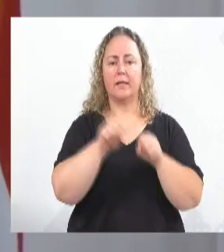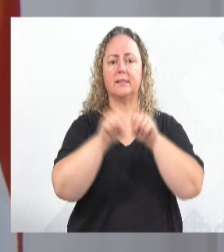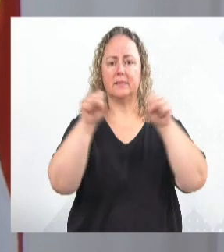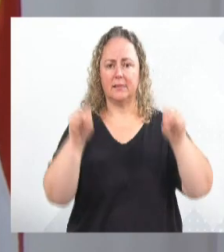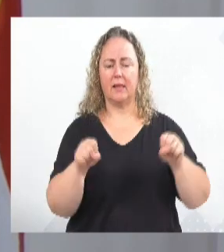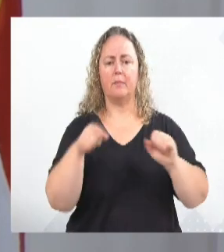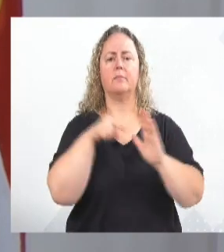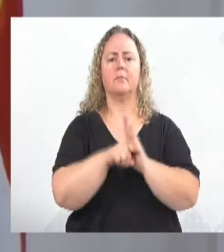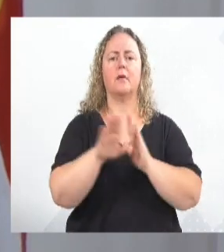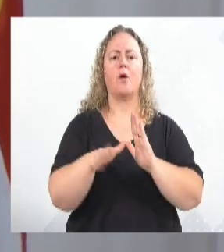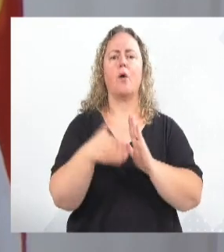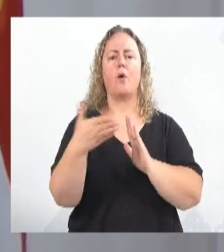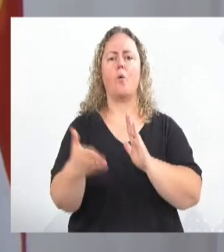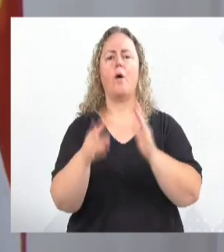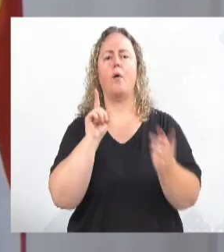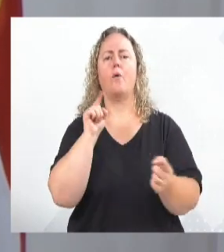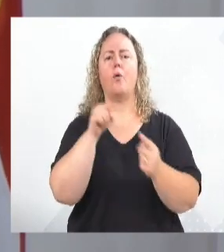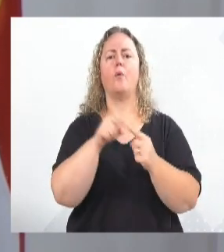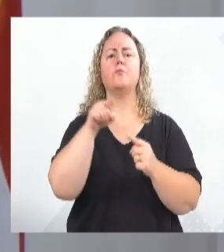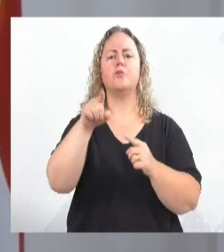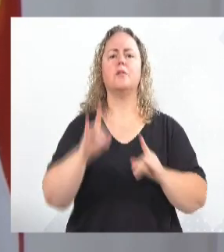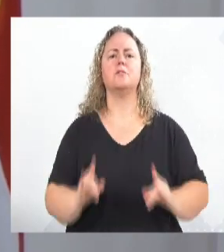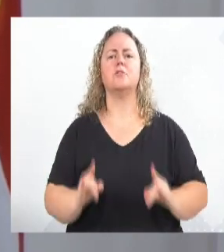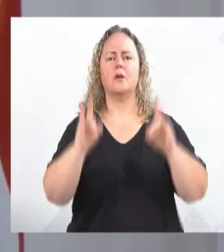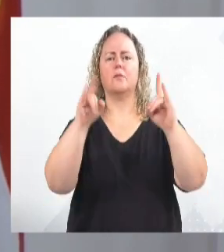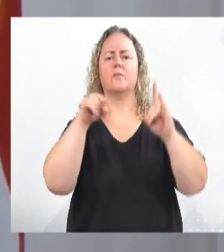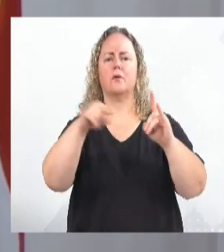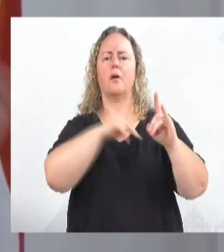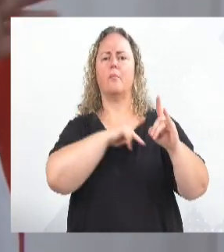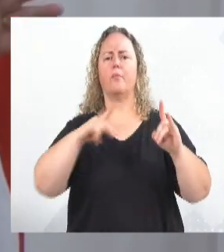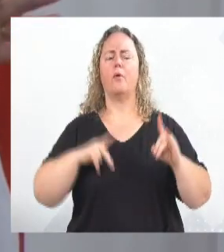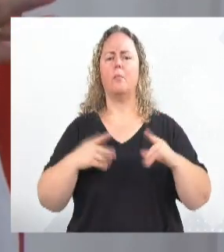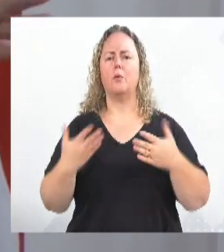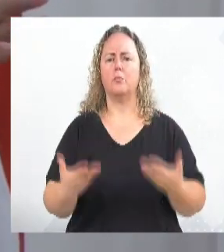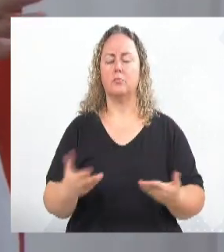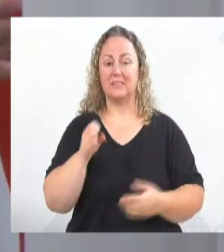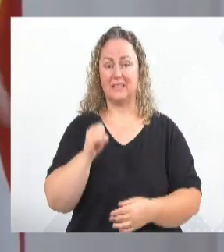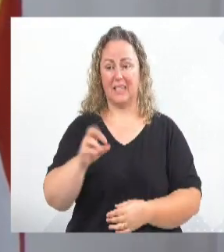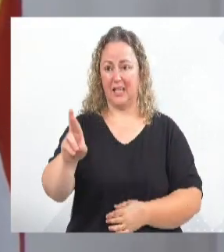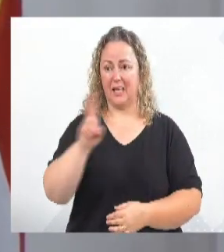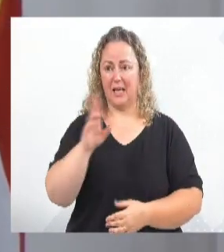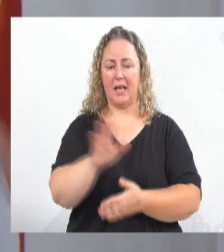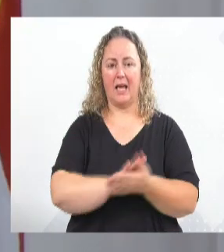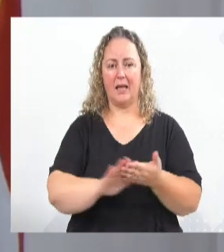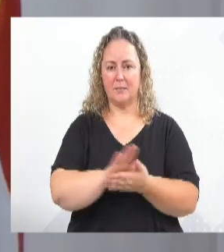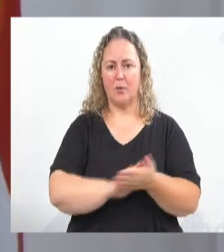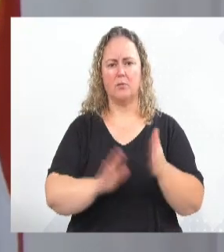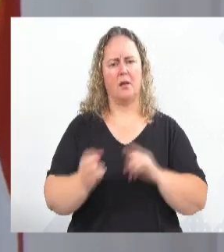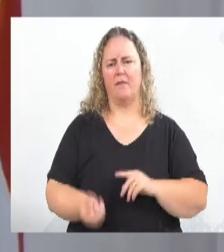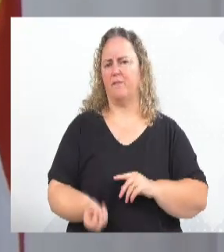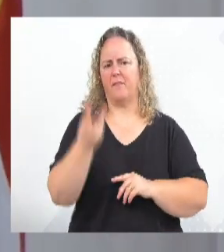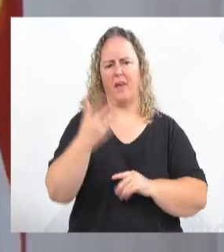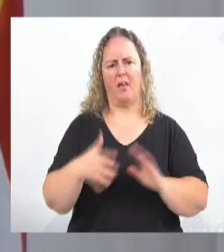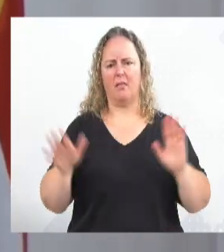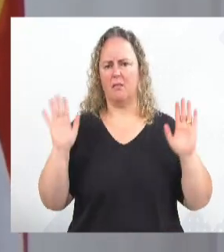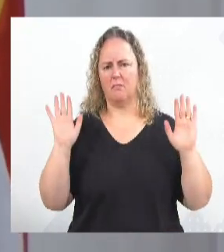perguntando qual é a finalidade daquele imóvel que não tem serventia até esse momento. E se não vier uma resposta plausível, que se venda de uma vez esse